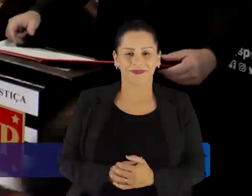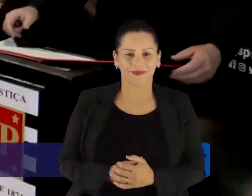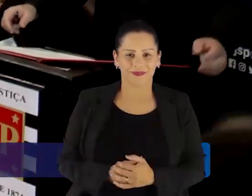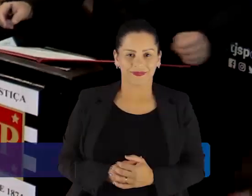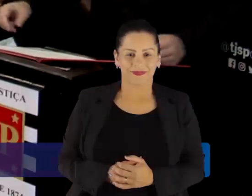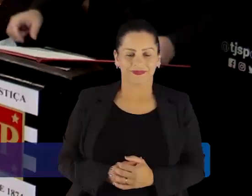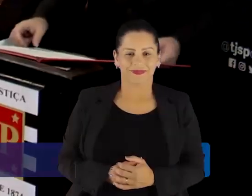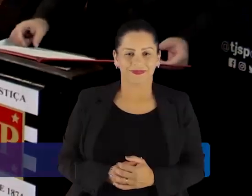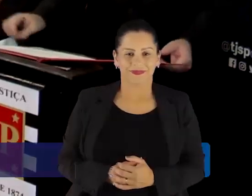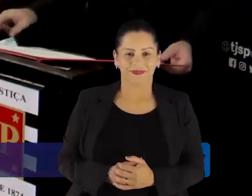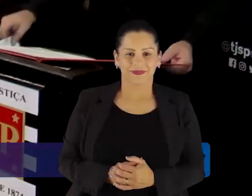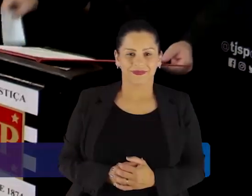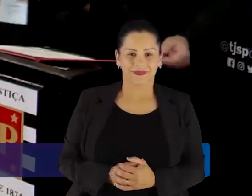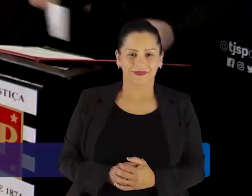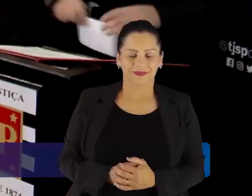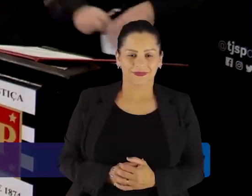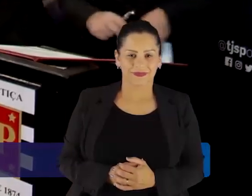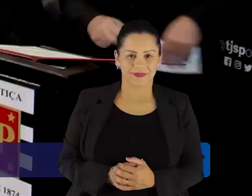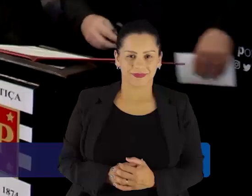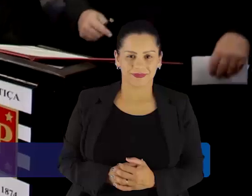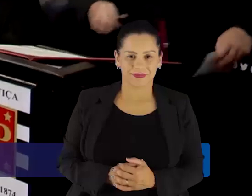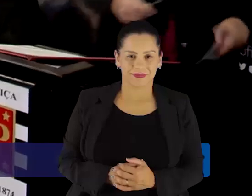E aí